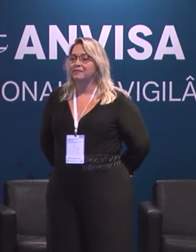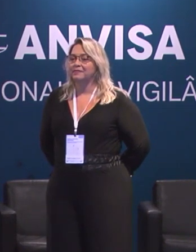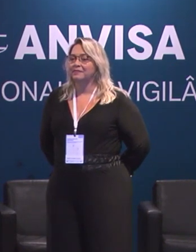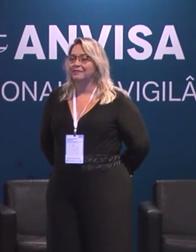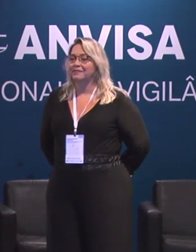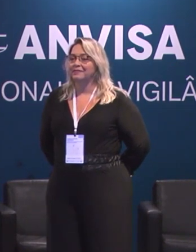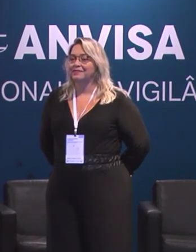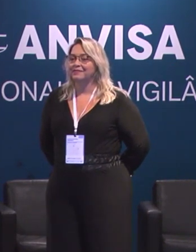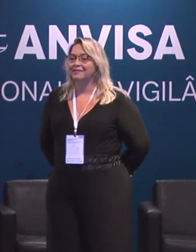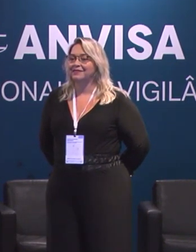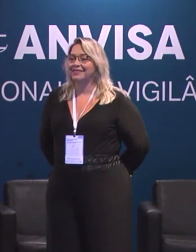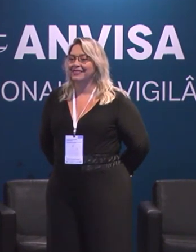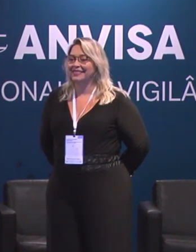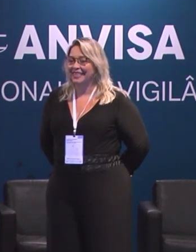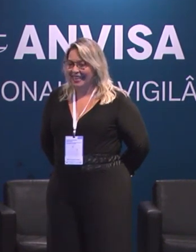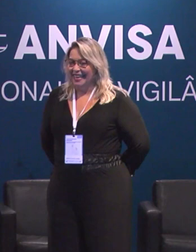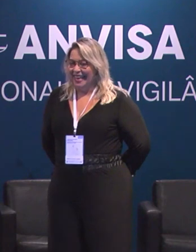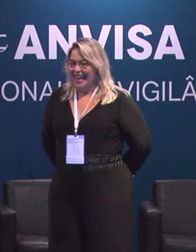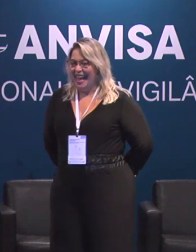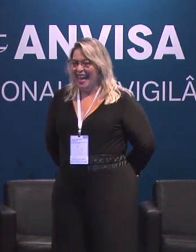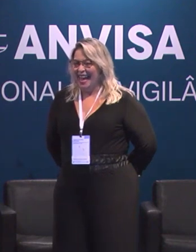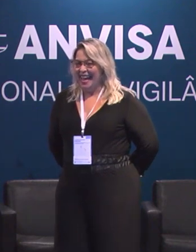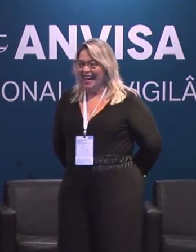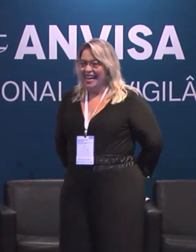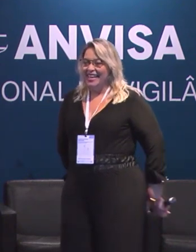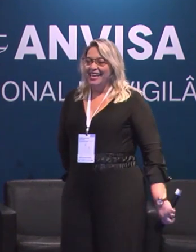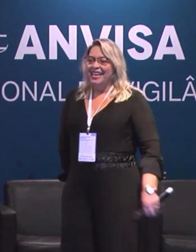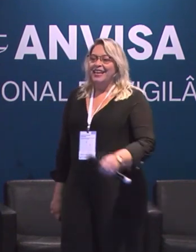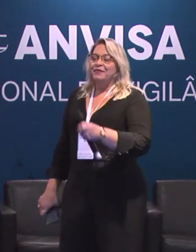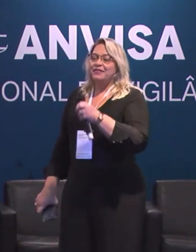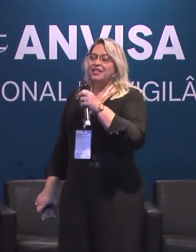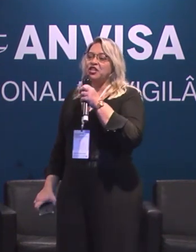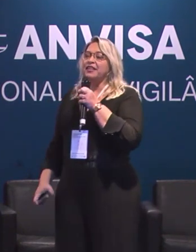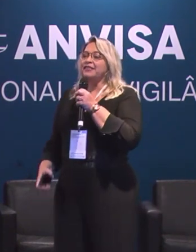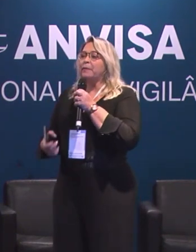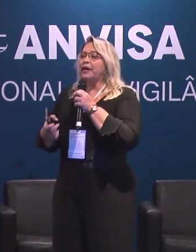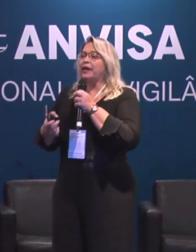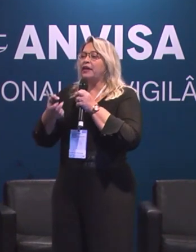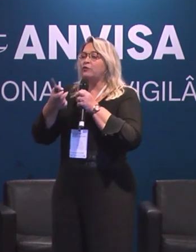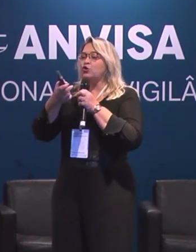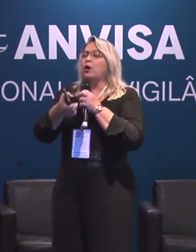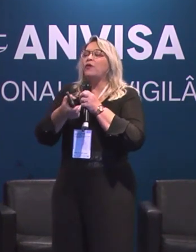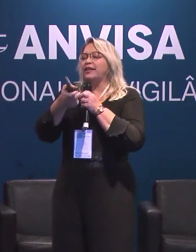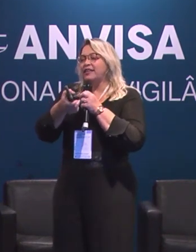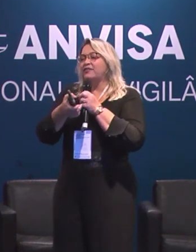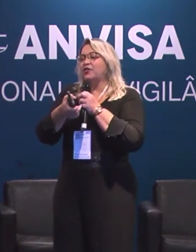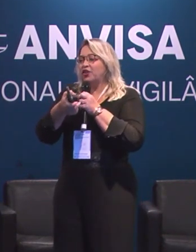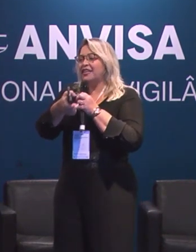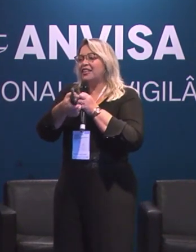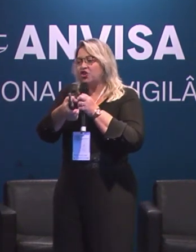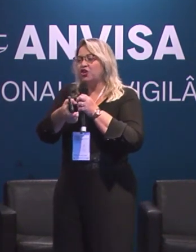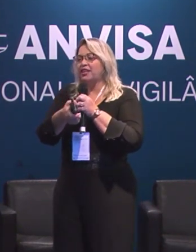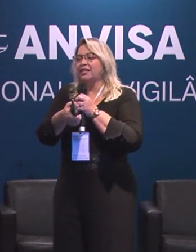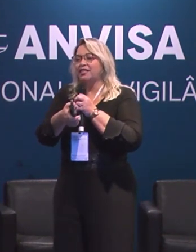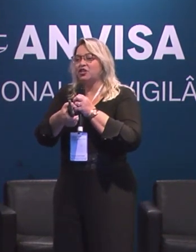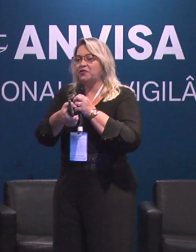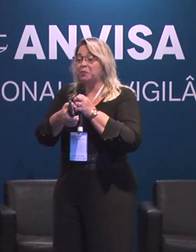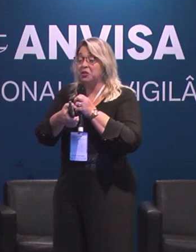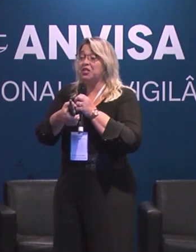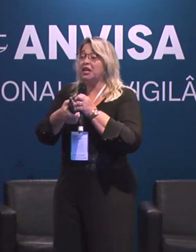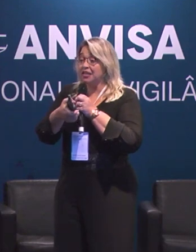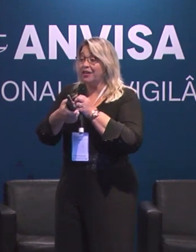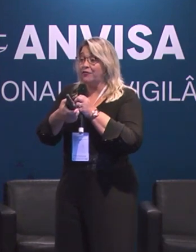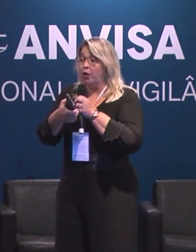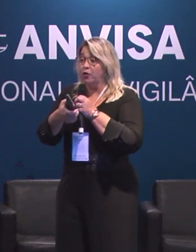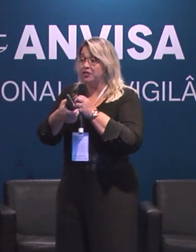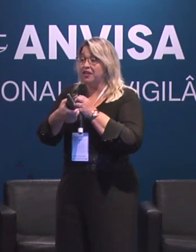eu mesmo. E alguma dessas salas eu lá. Vocês têm que saber encontrar. Que o João, além de advogado, ele é jornalista. Viu? É por isso que ele tem